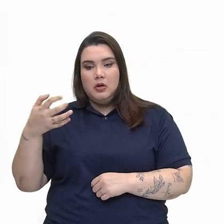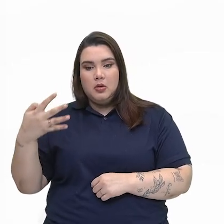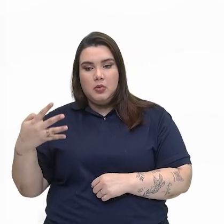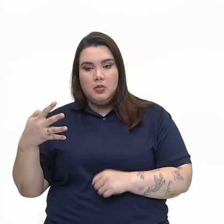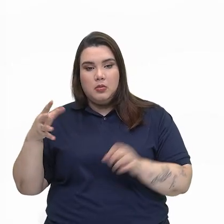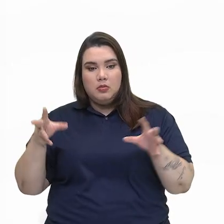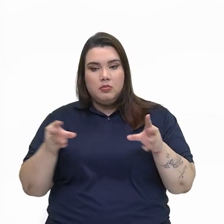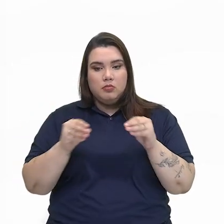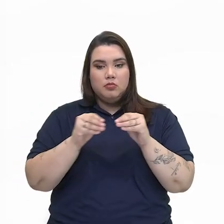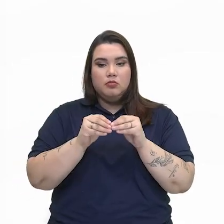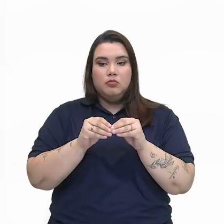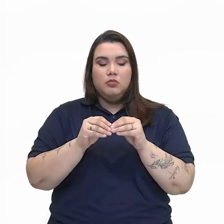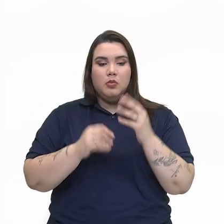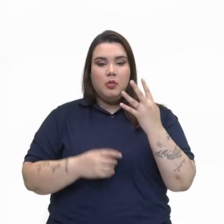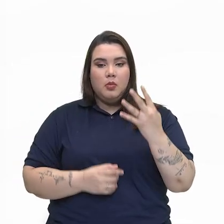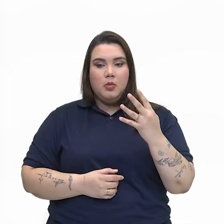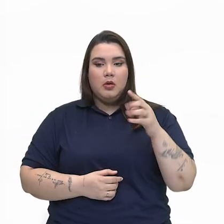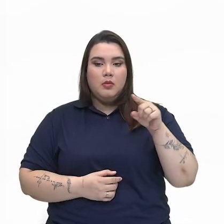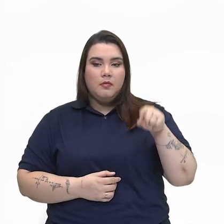será